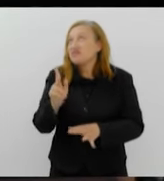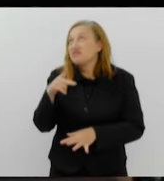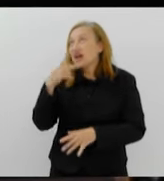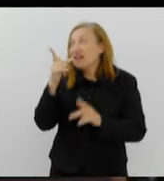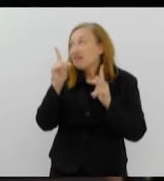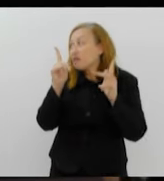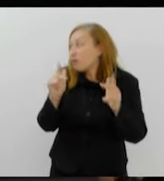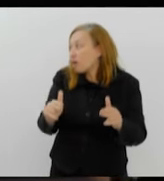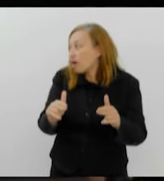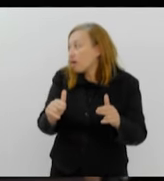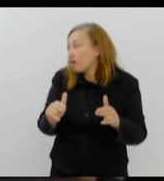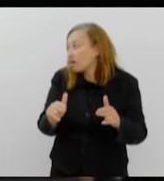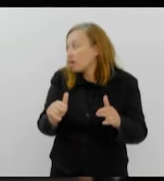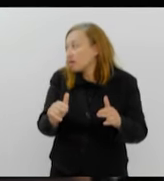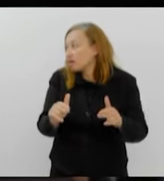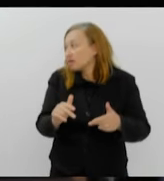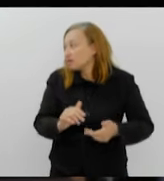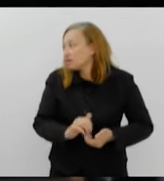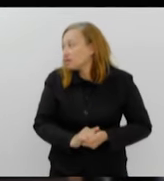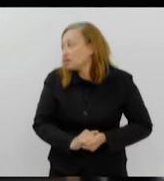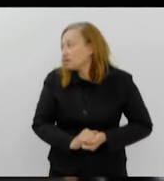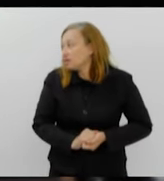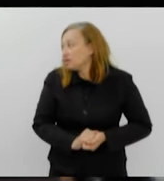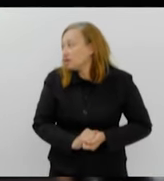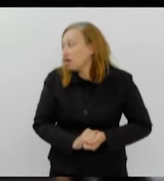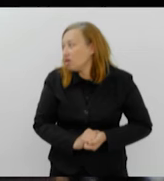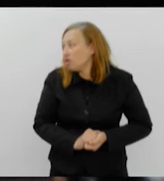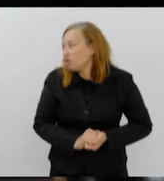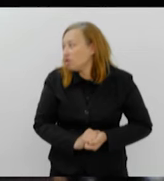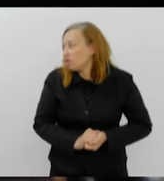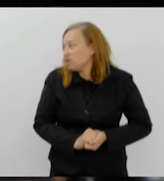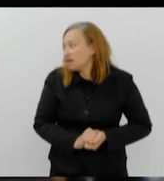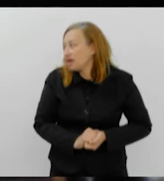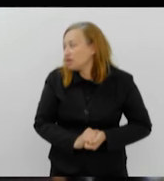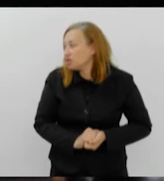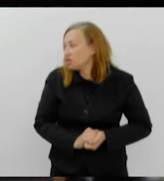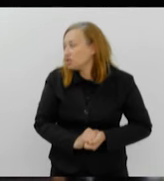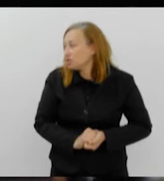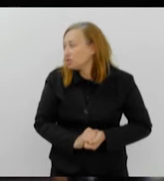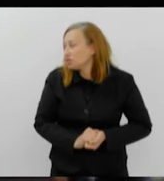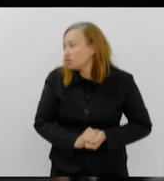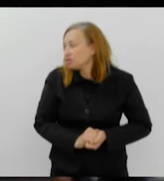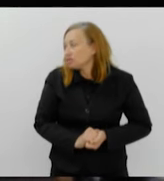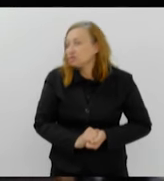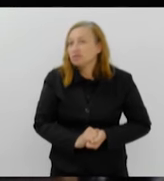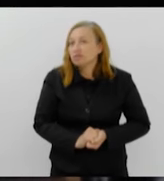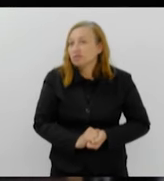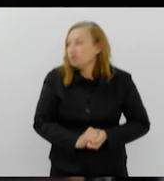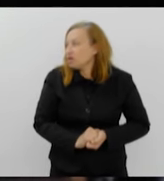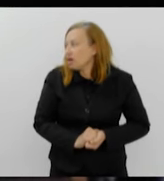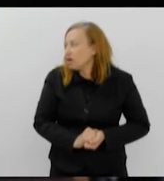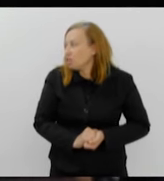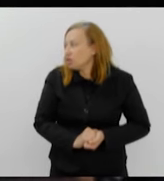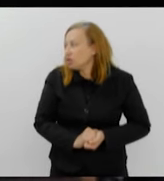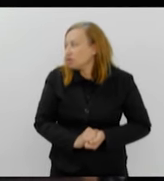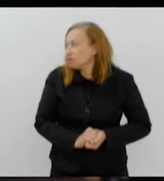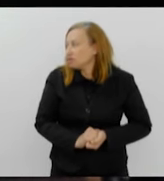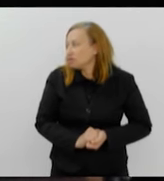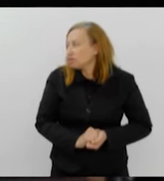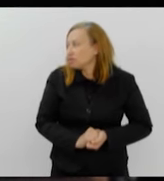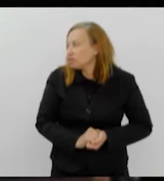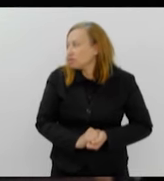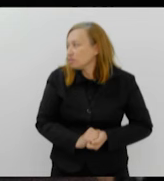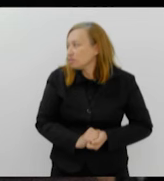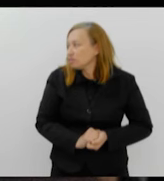ladainha todas as vezes que as pessoas são questionadas elas automaticamente se viram e começam a apontar o dedo